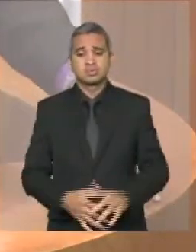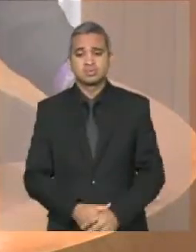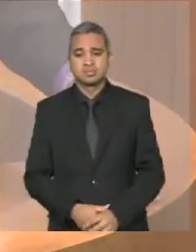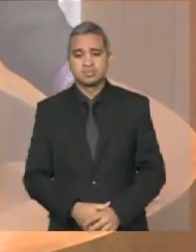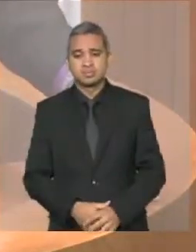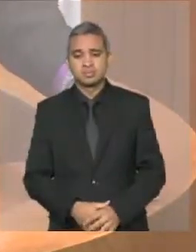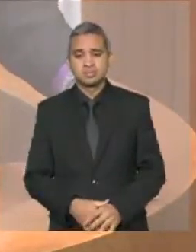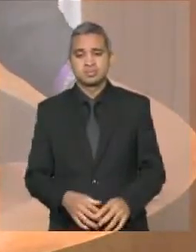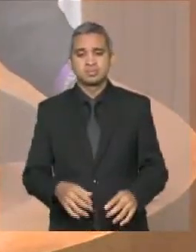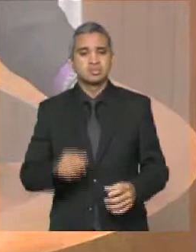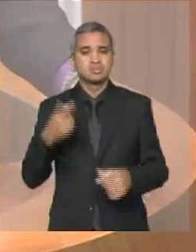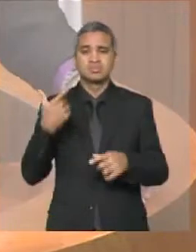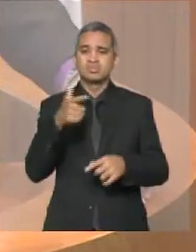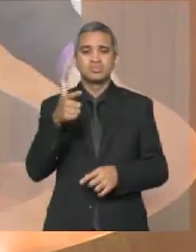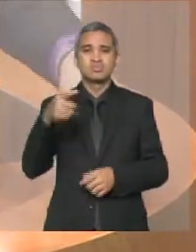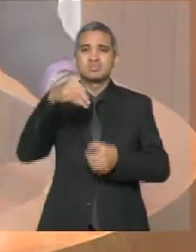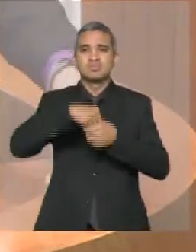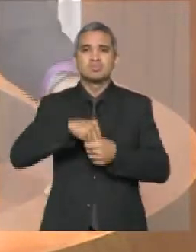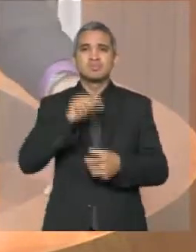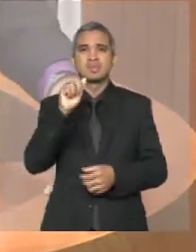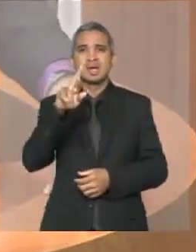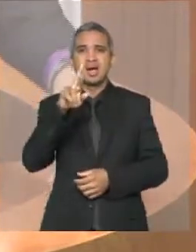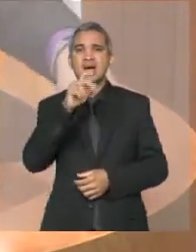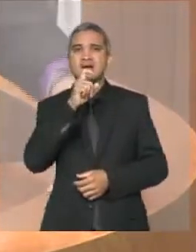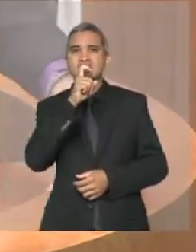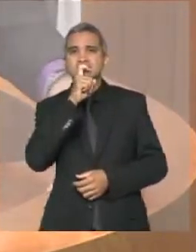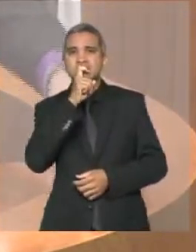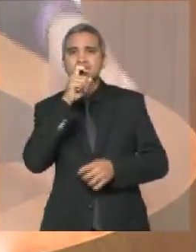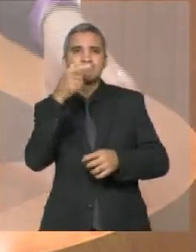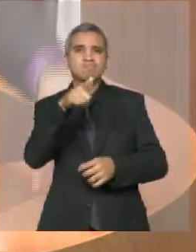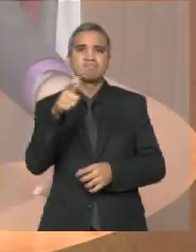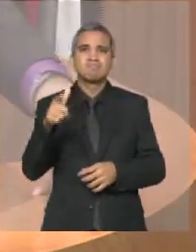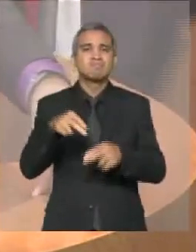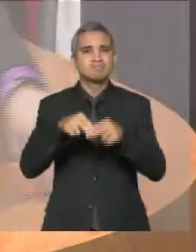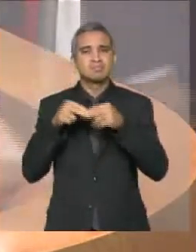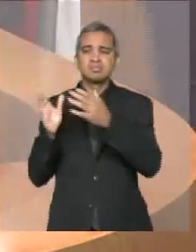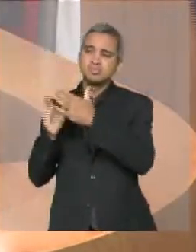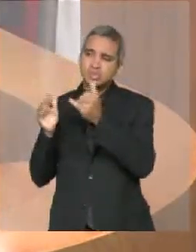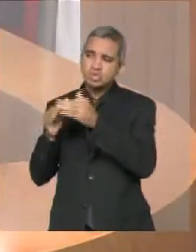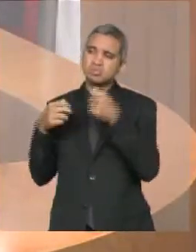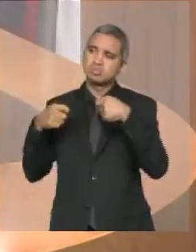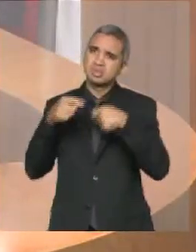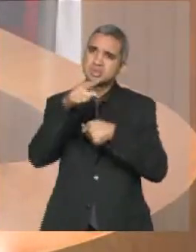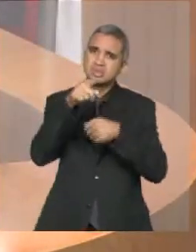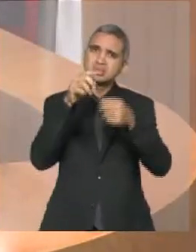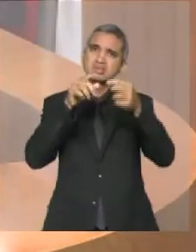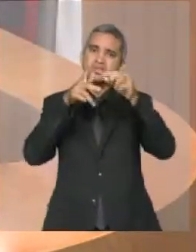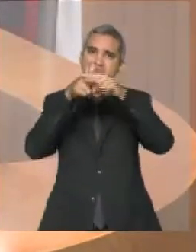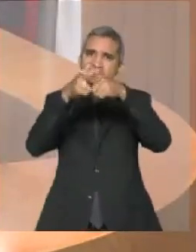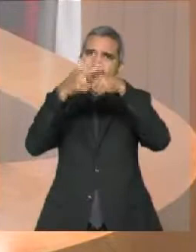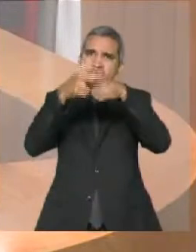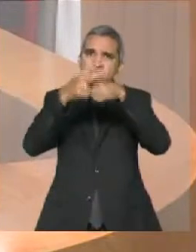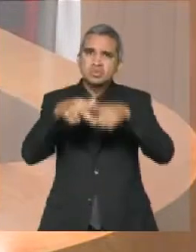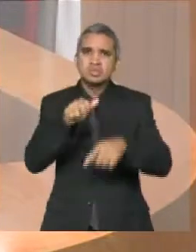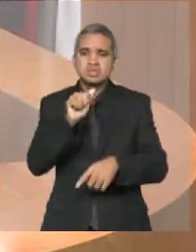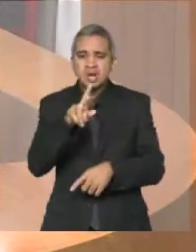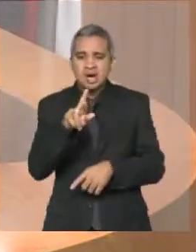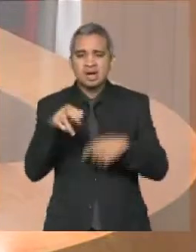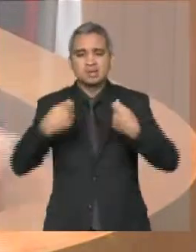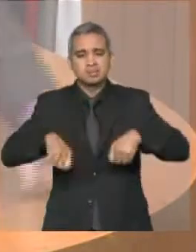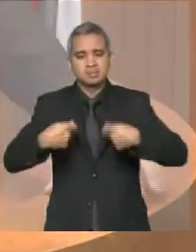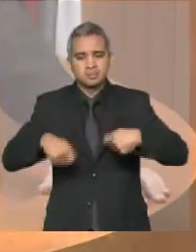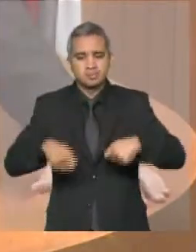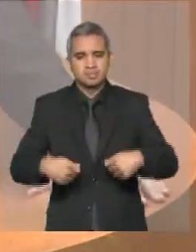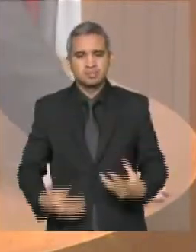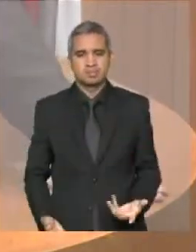questão de climatização, e nós solicitamos essa reforma e também a climatização dessa escola, porque está em situação crítica,